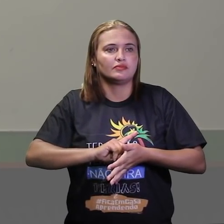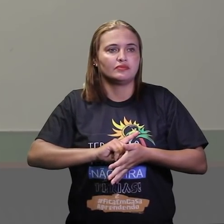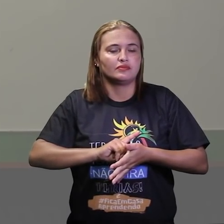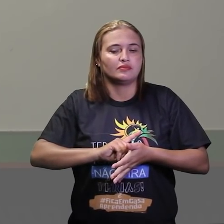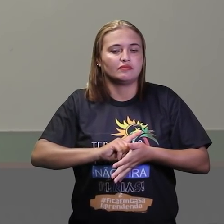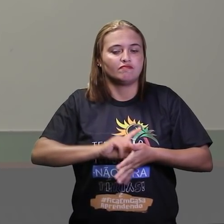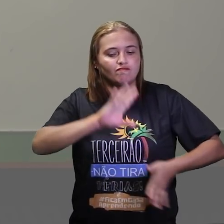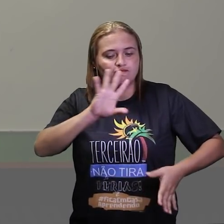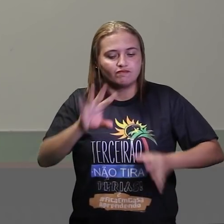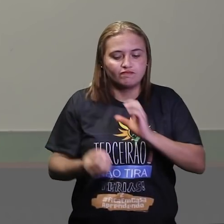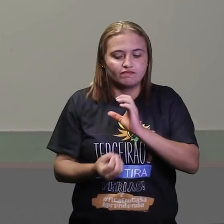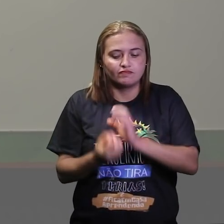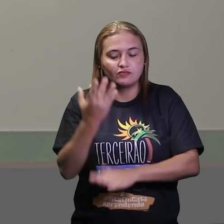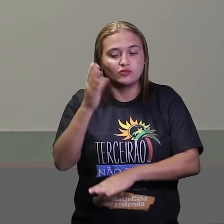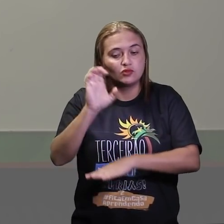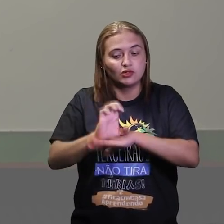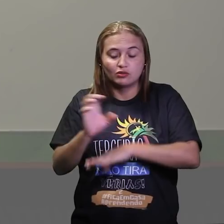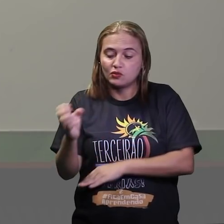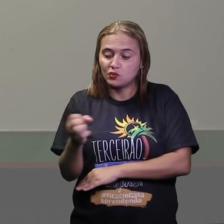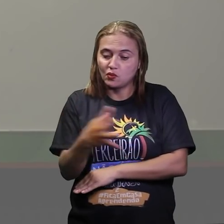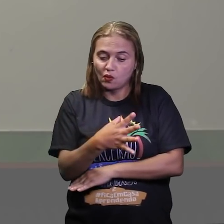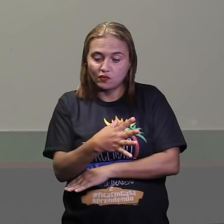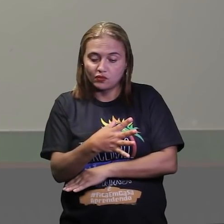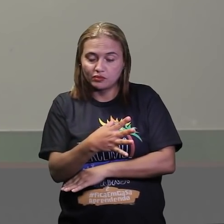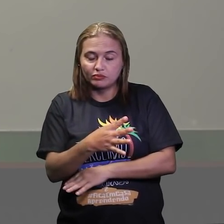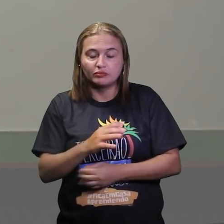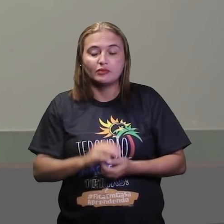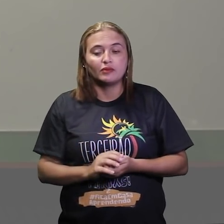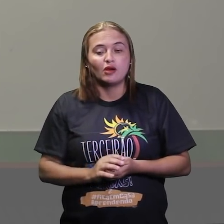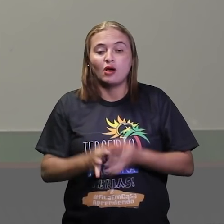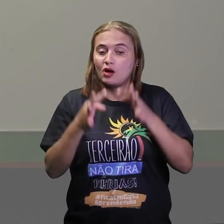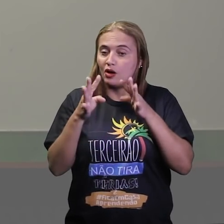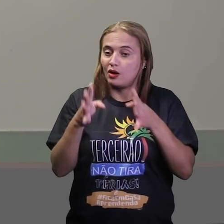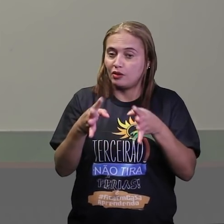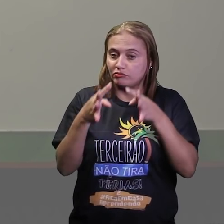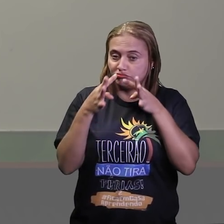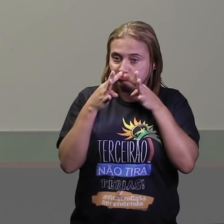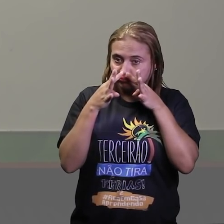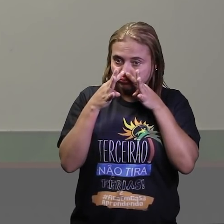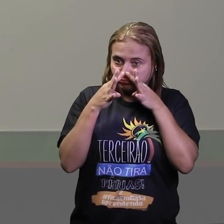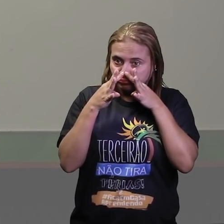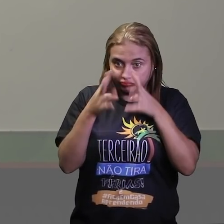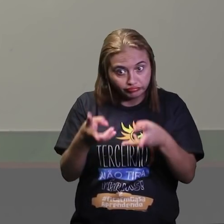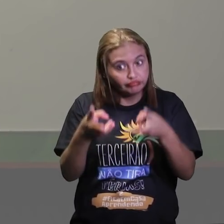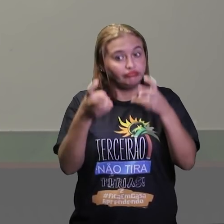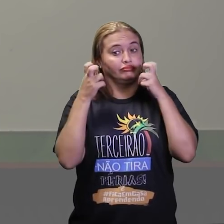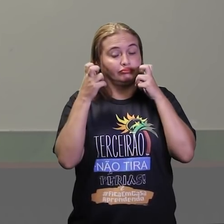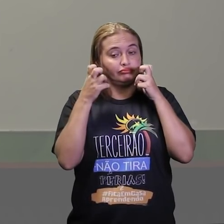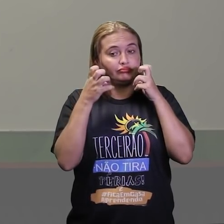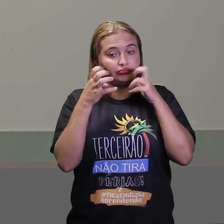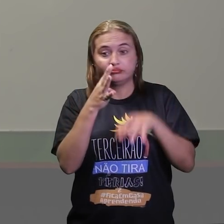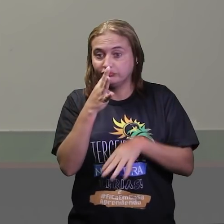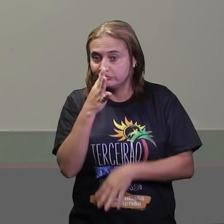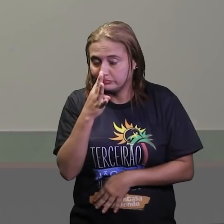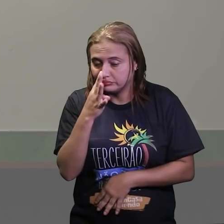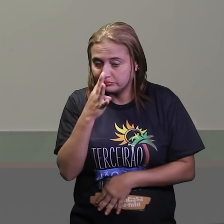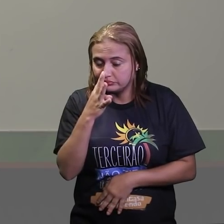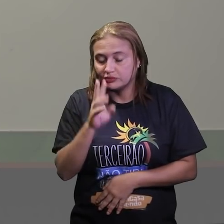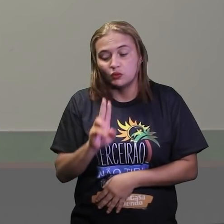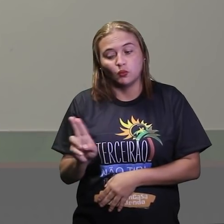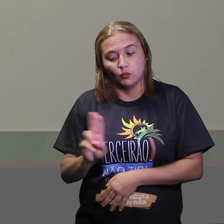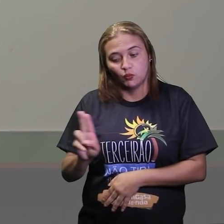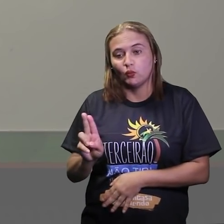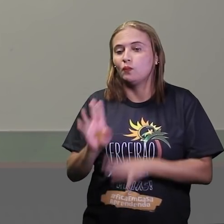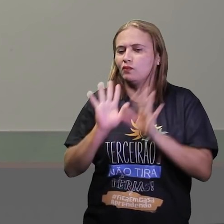da formação do Estado moderno. Formação, presta atenção nessa informação aqui, ó. Do Estado, e eu vou dar o nome desse